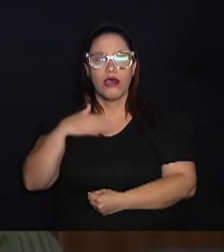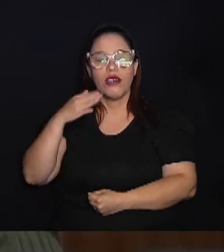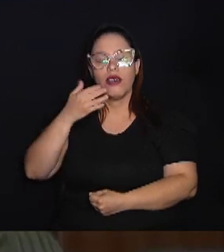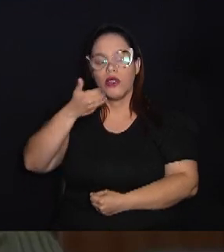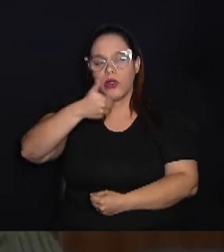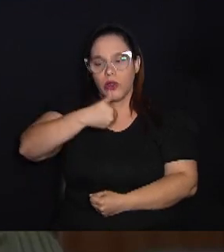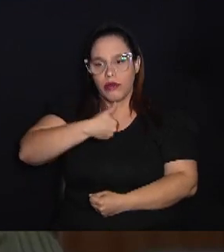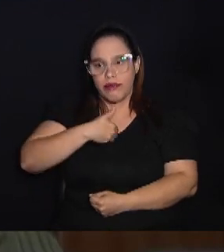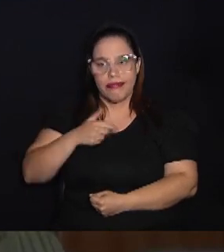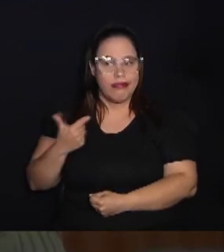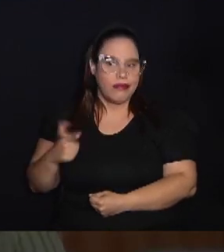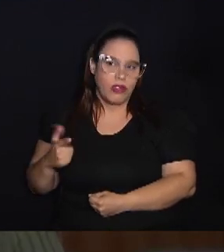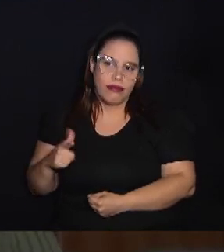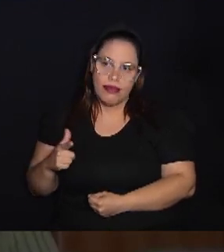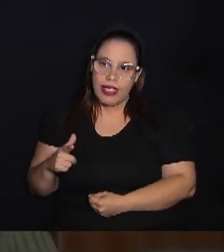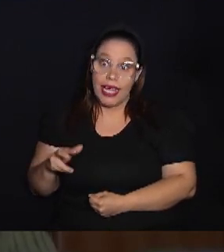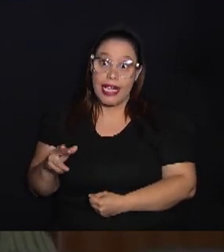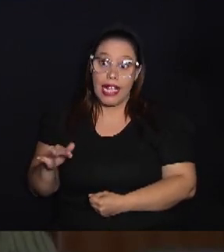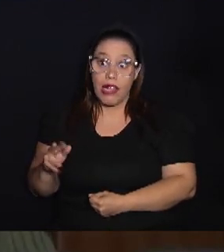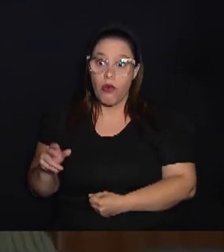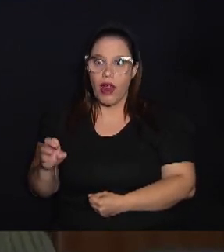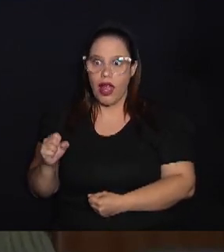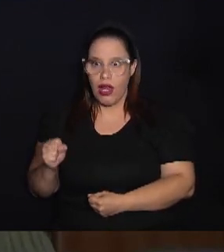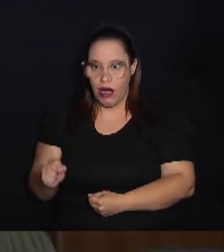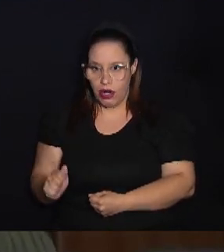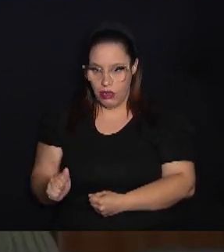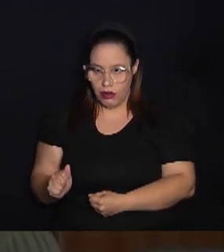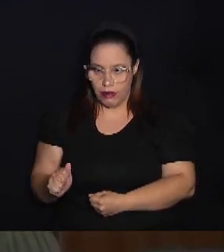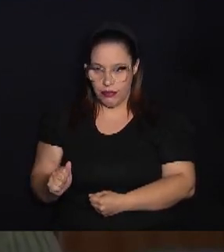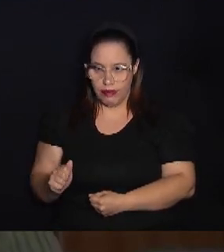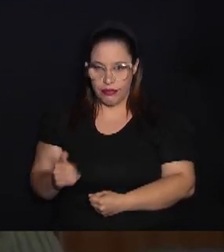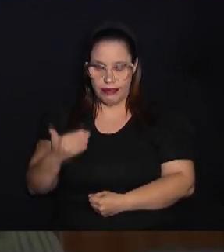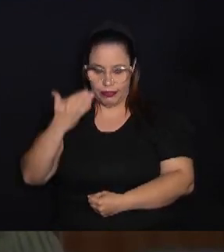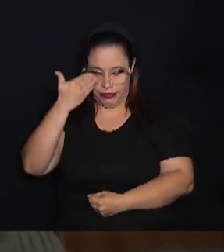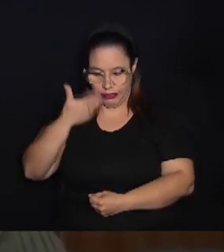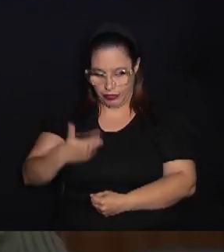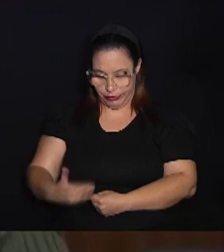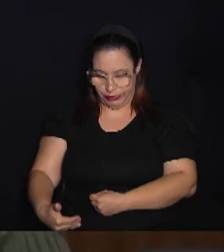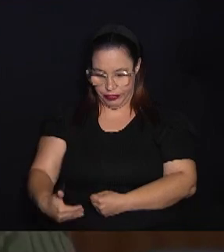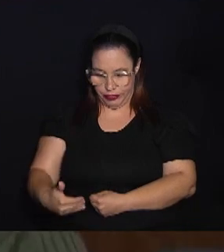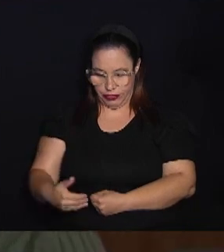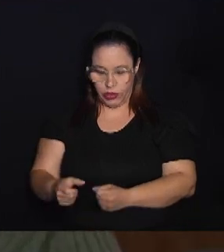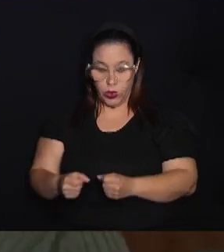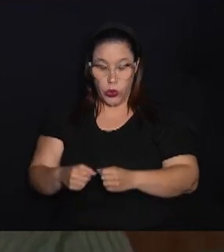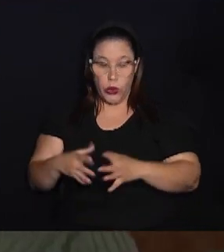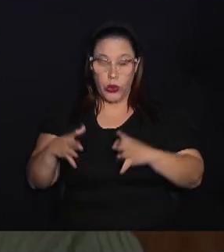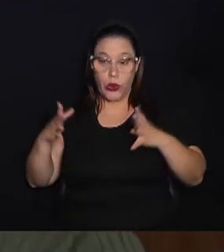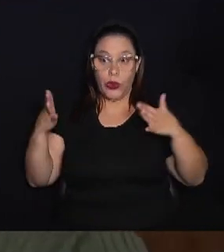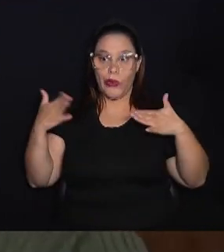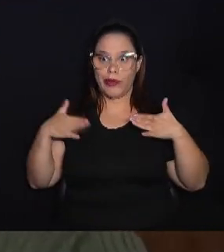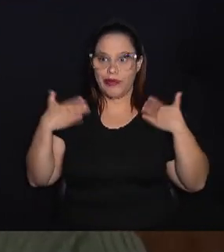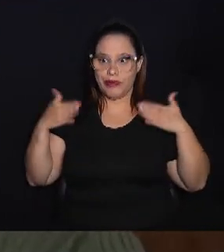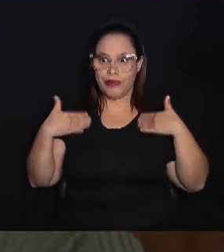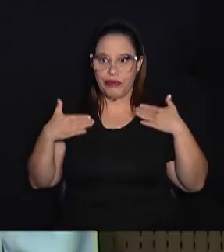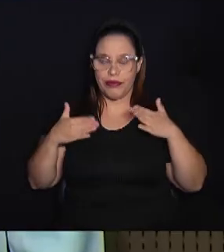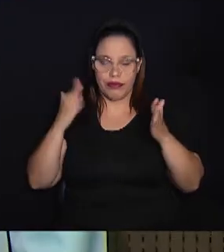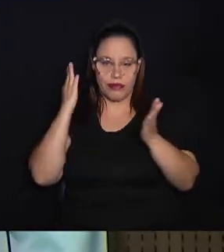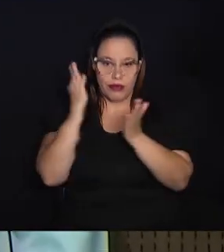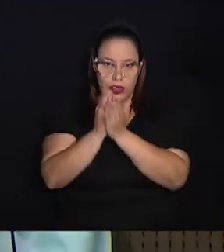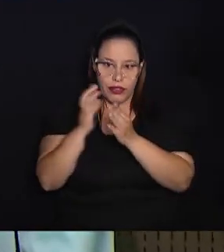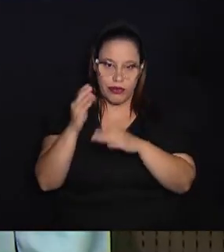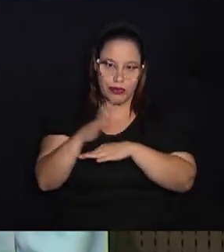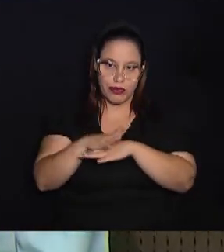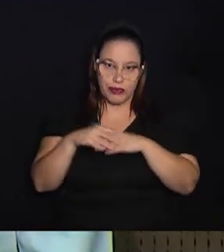não ficou sequela nenhuma. No meu interior ficou uma grande alegria por ter alcançado a cura.